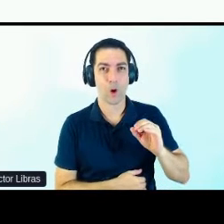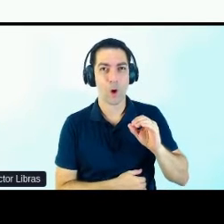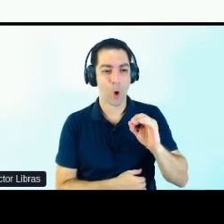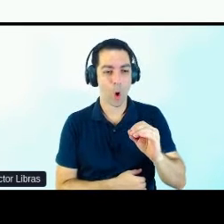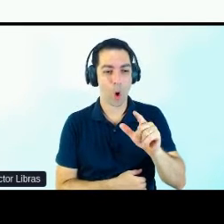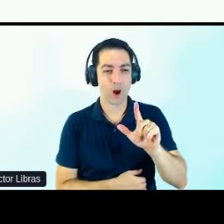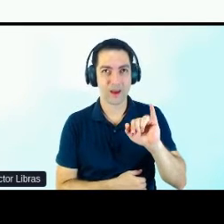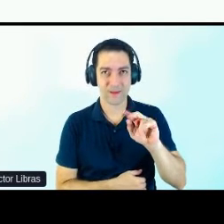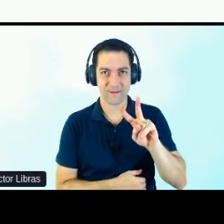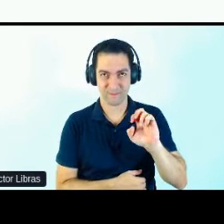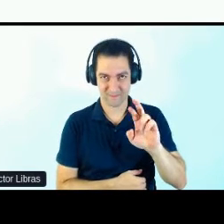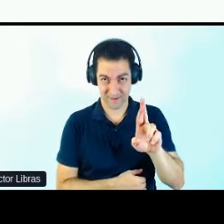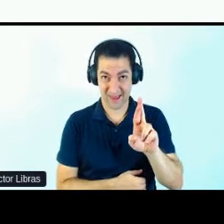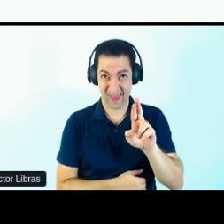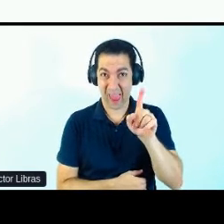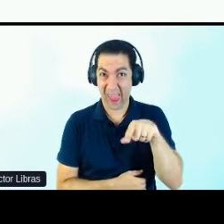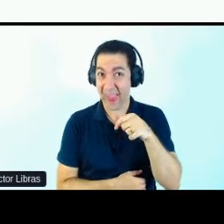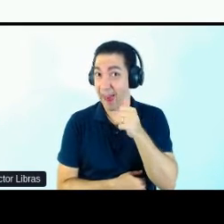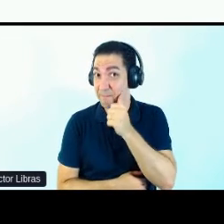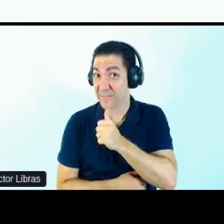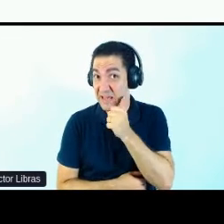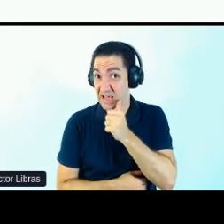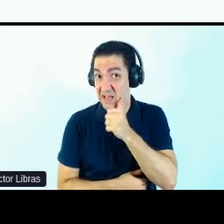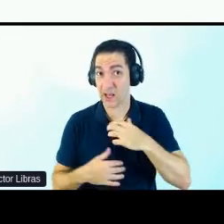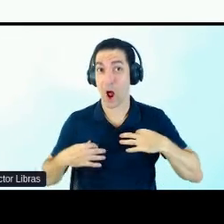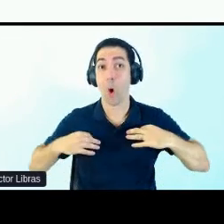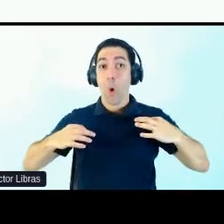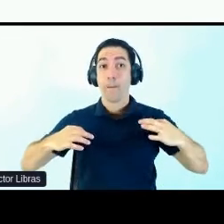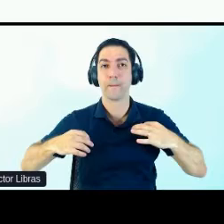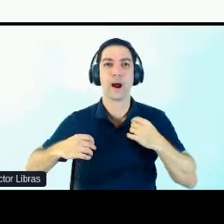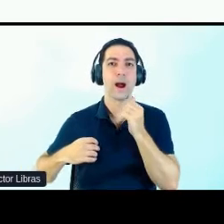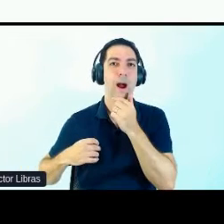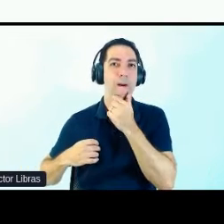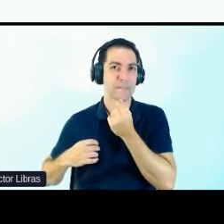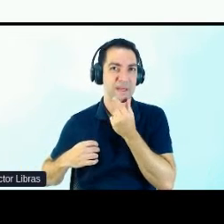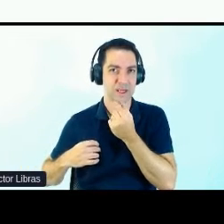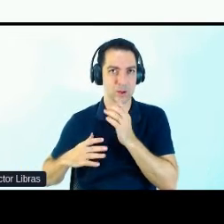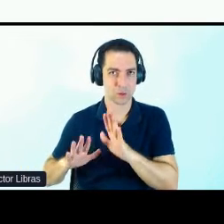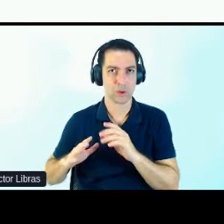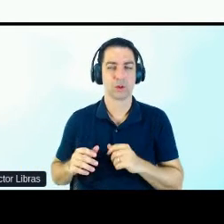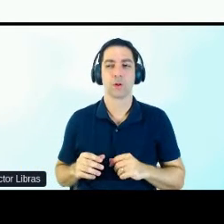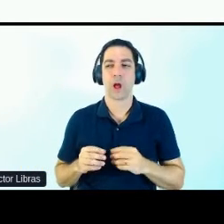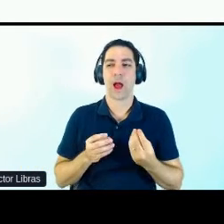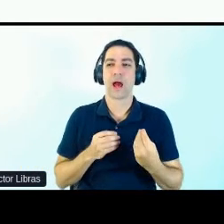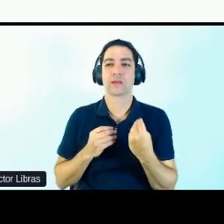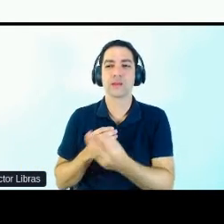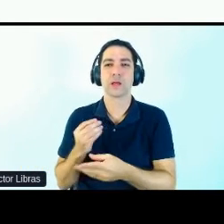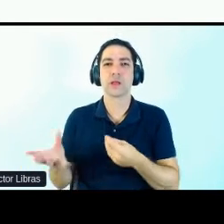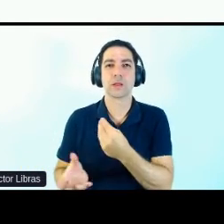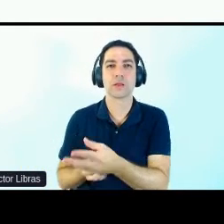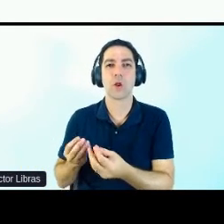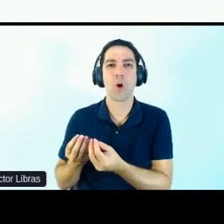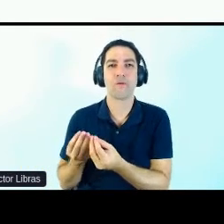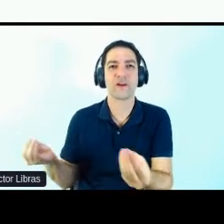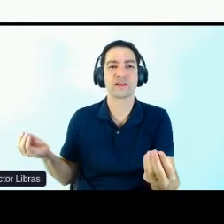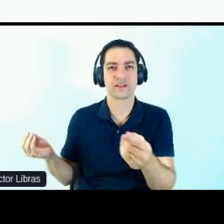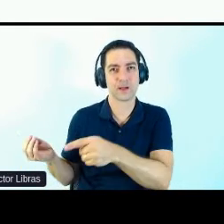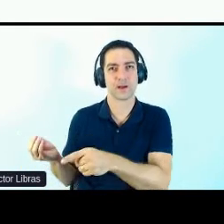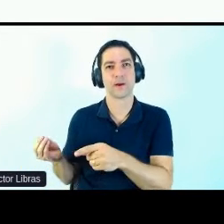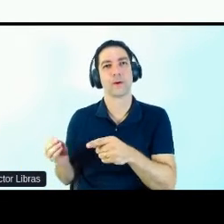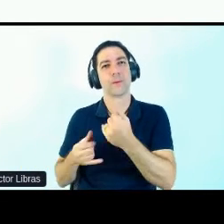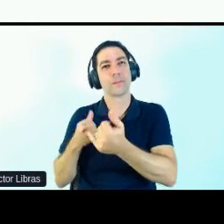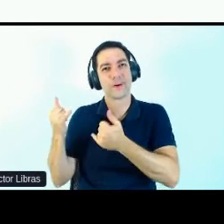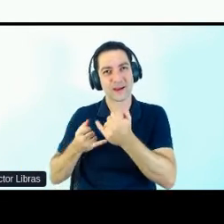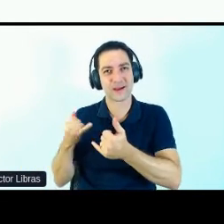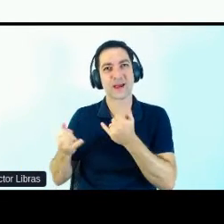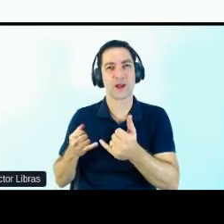de menino, eles ofereceram a ela somente brinquedos de menino, como a Gra comentou, né, carrinhos, robôs, brinquedos mais lógicos